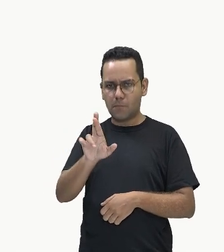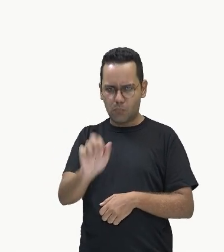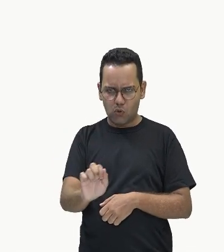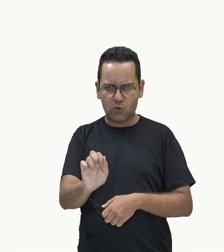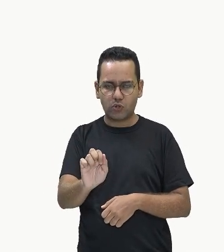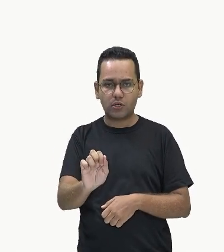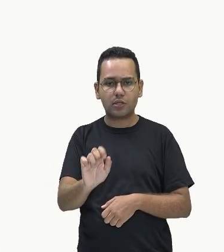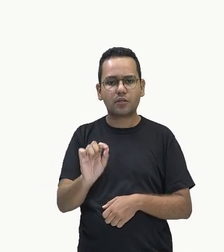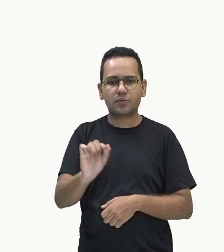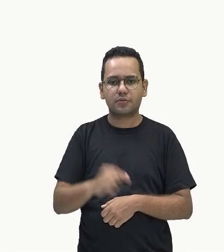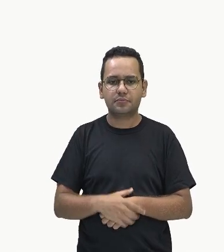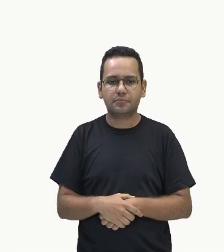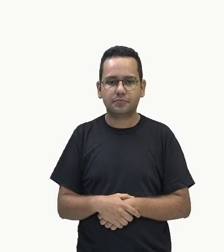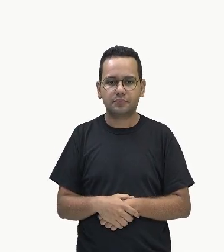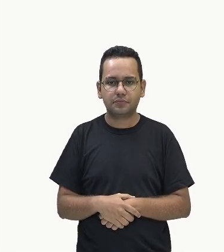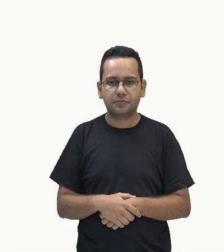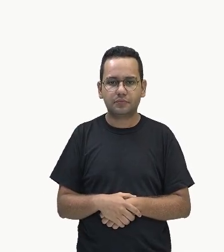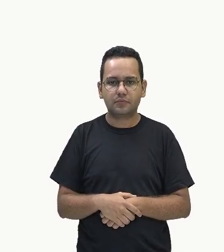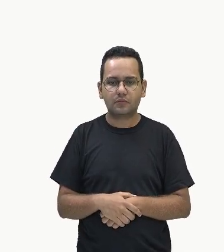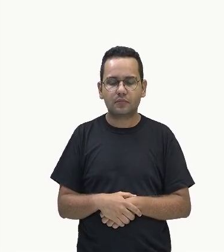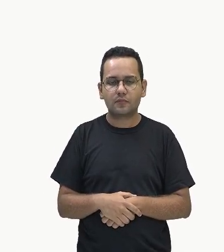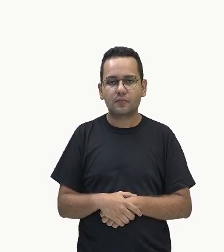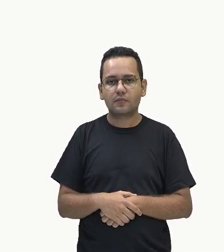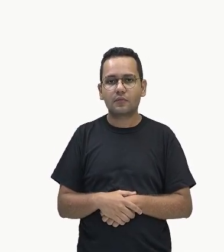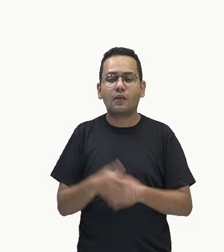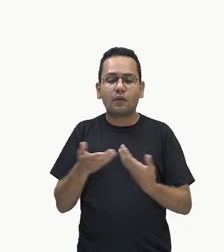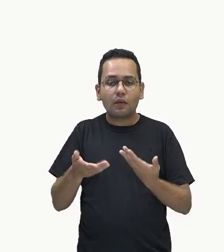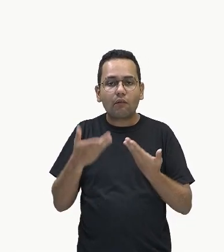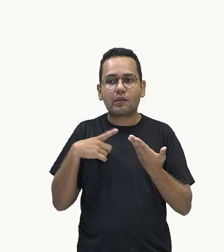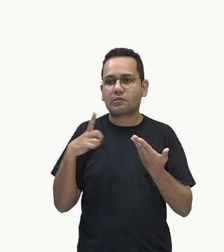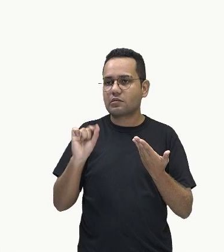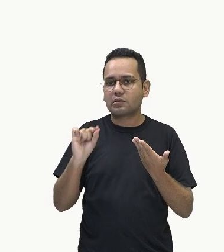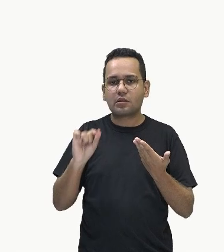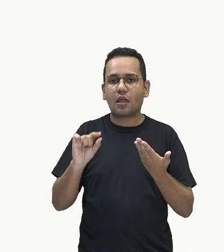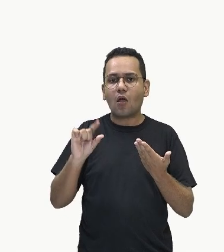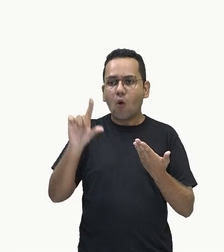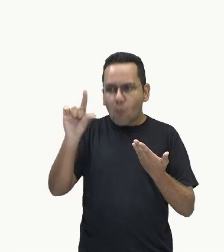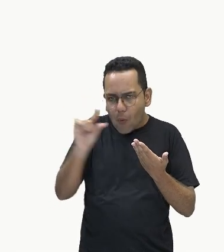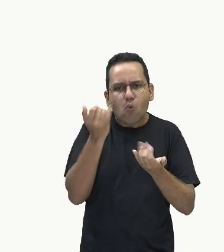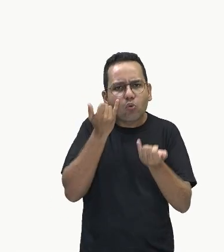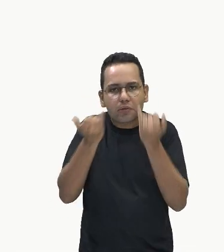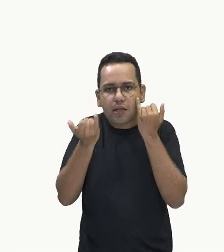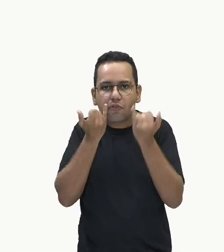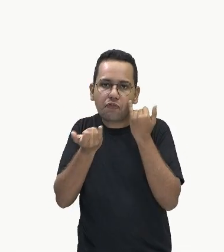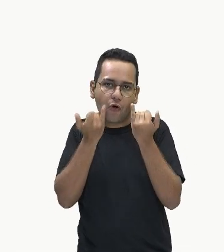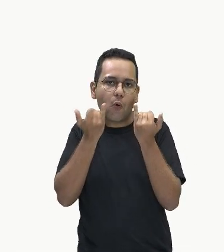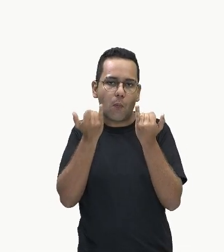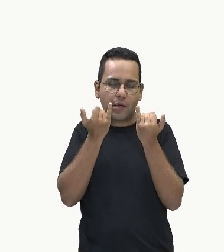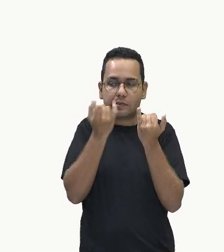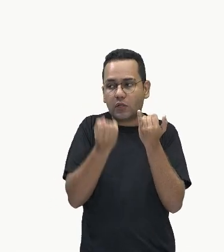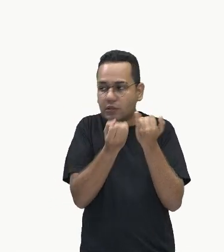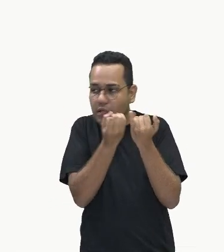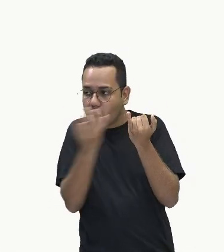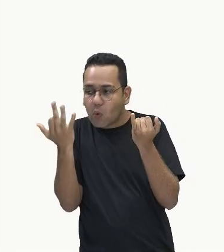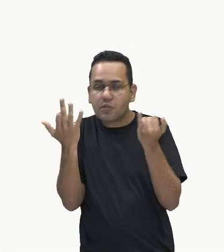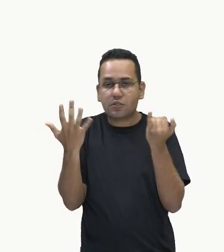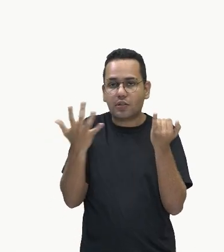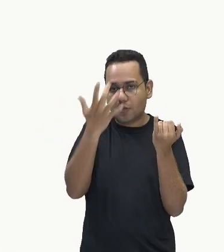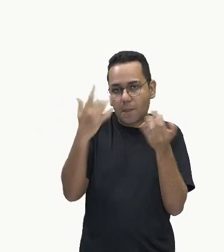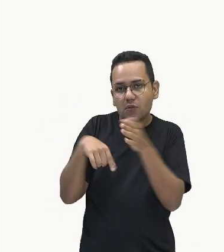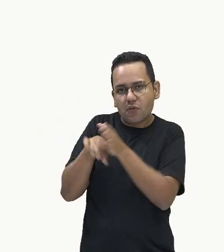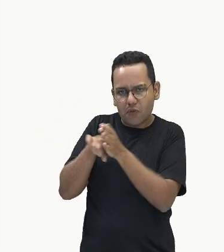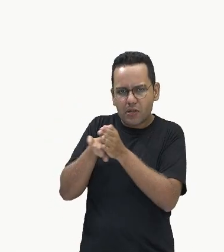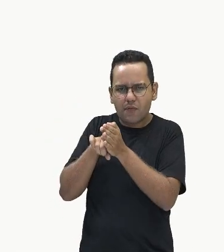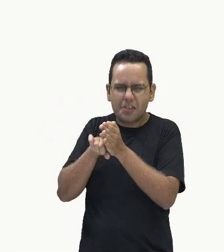que represente essa população. Então, por exemplo, a gente pode, né, fechar